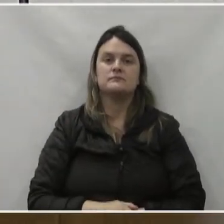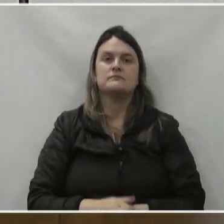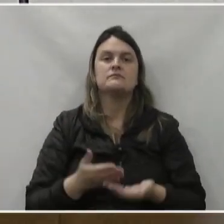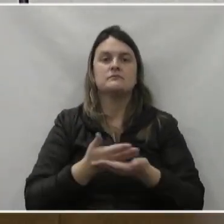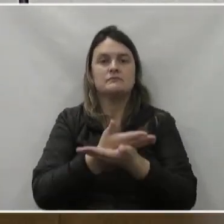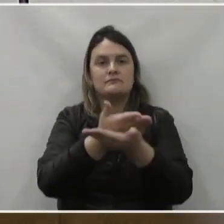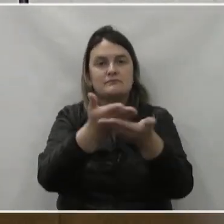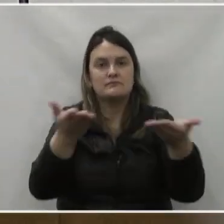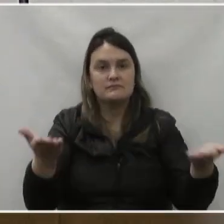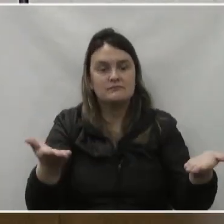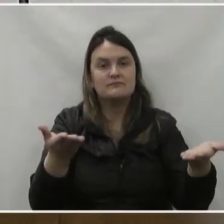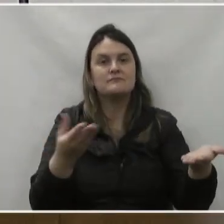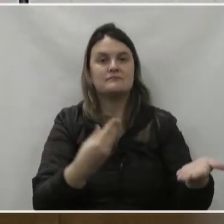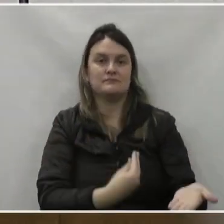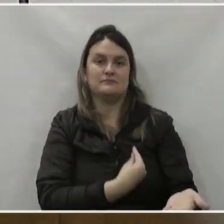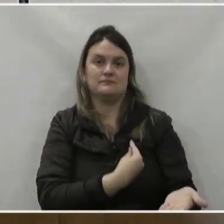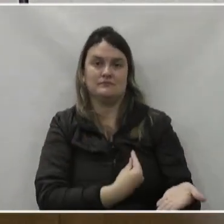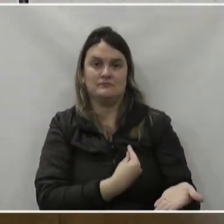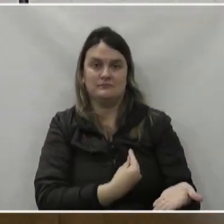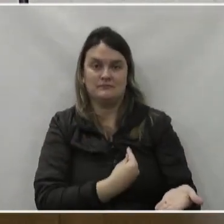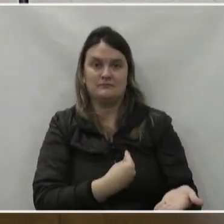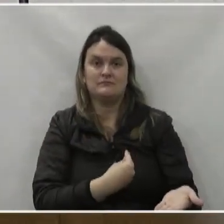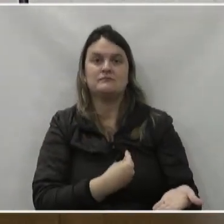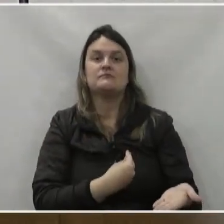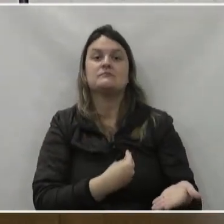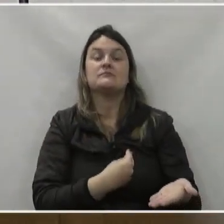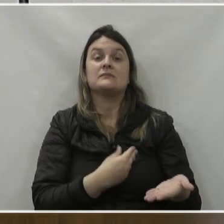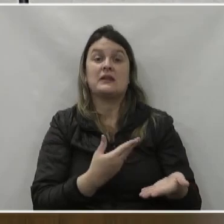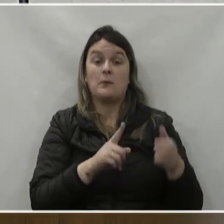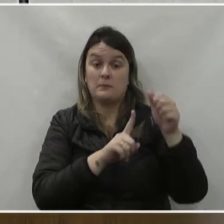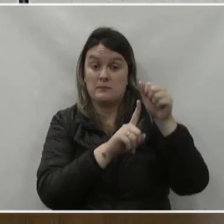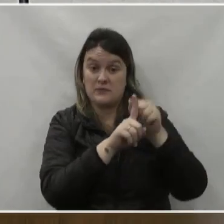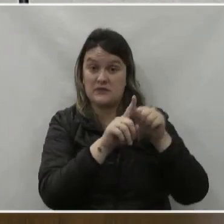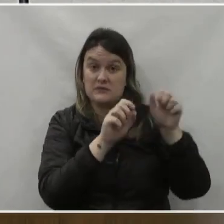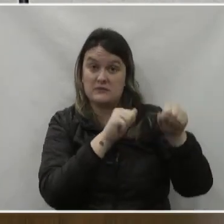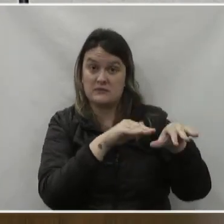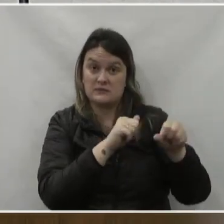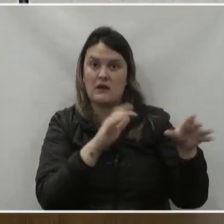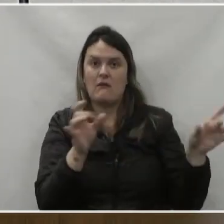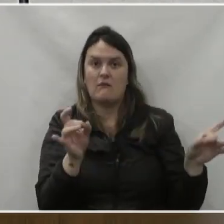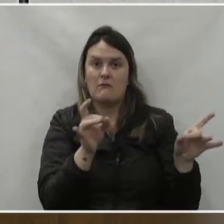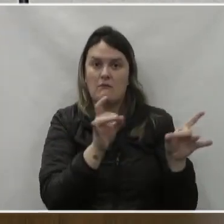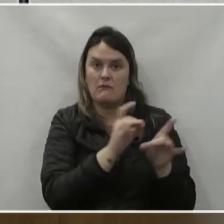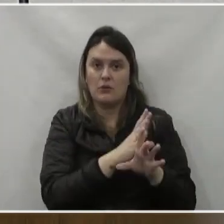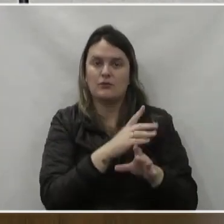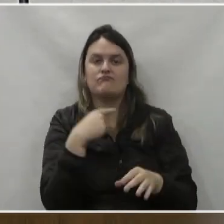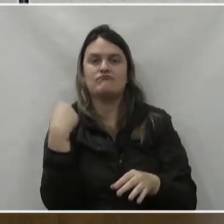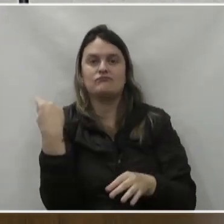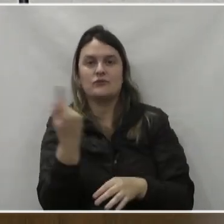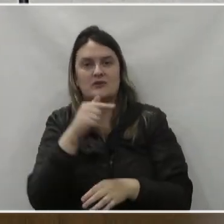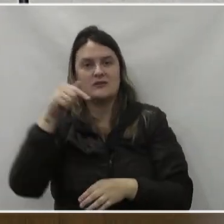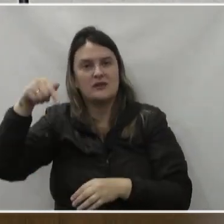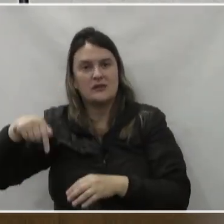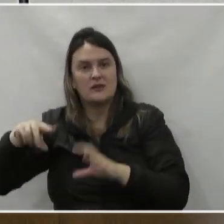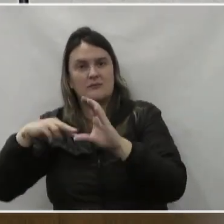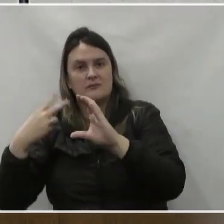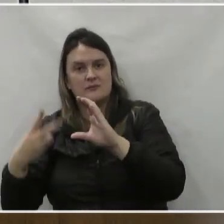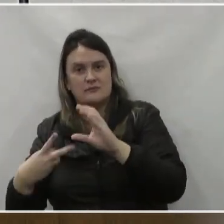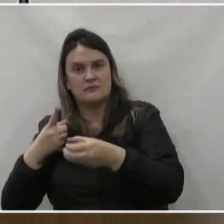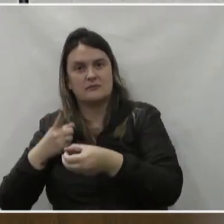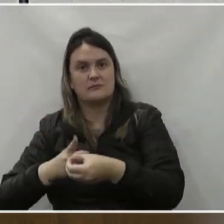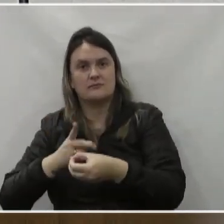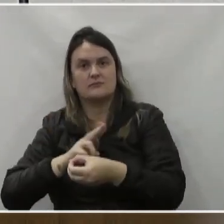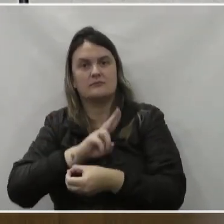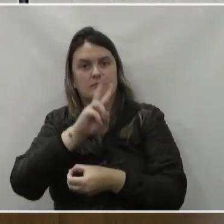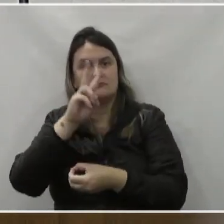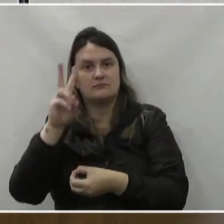Prezados senhoras e senhores, assim que o mês de setembro se finda, nós, da Câmara de Vereadores de União da